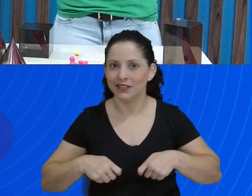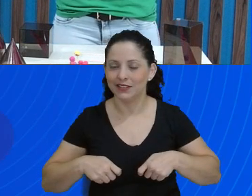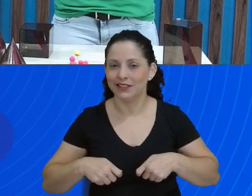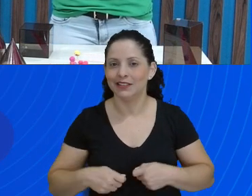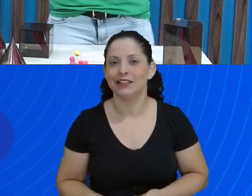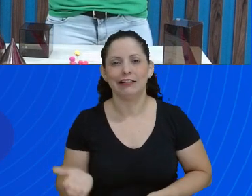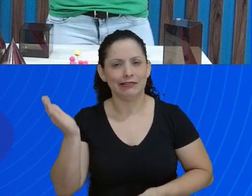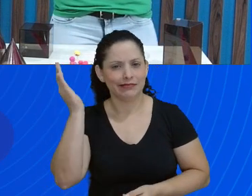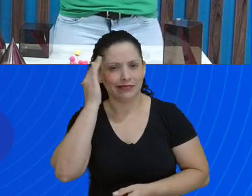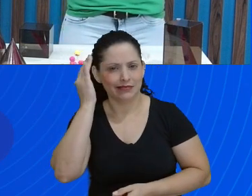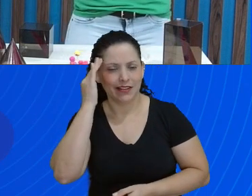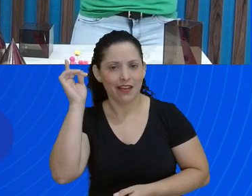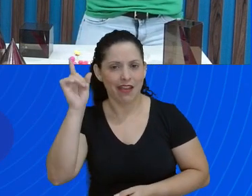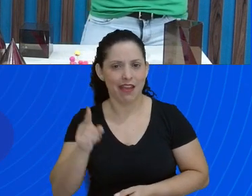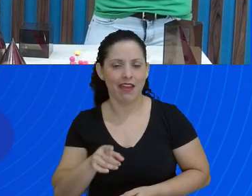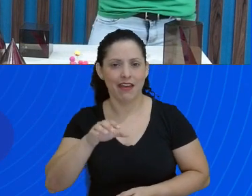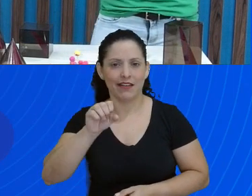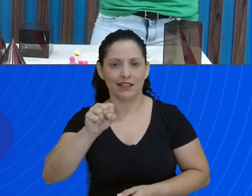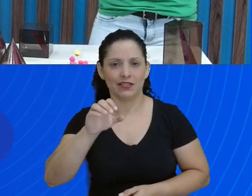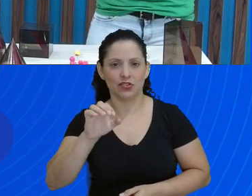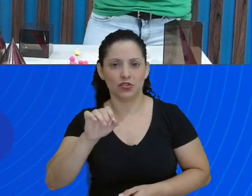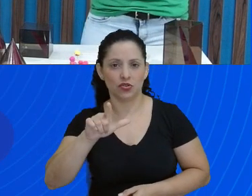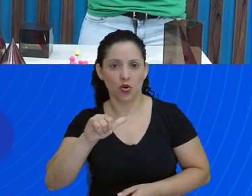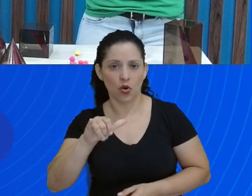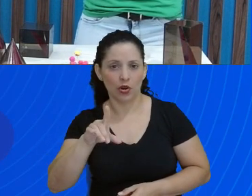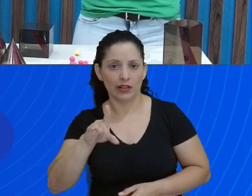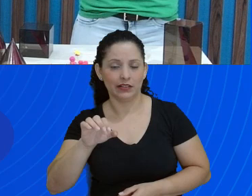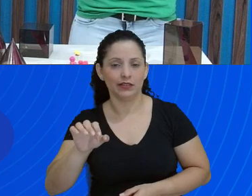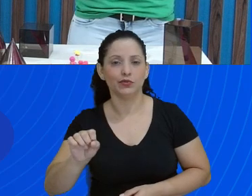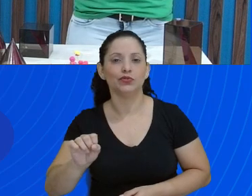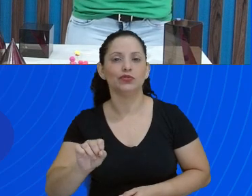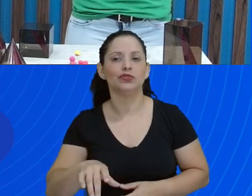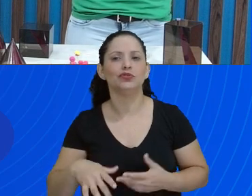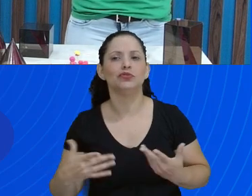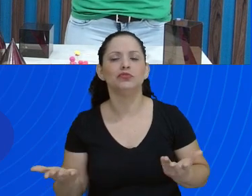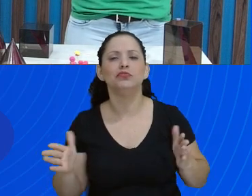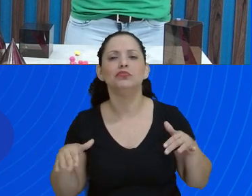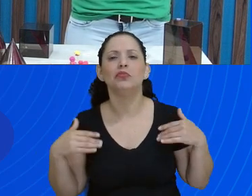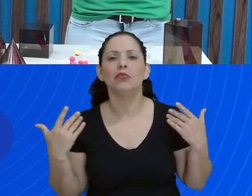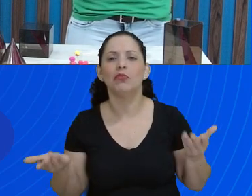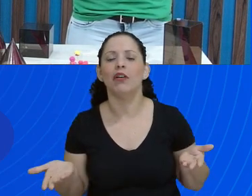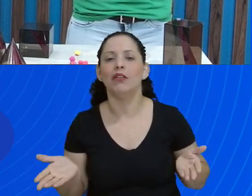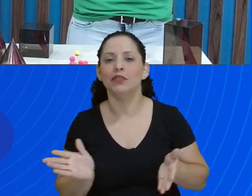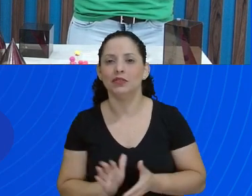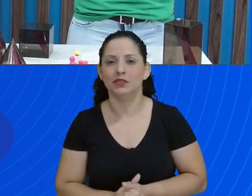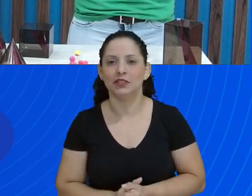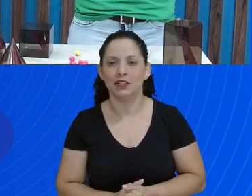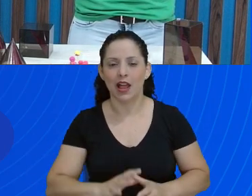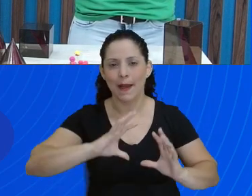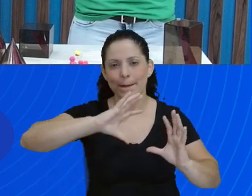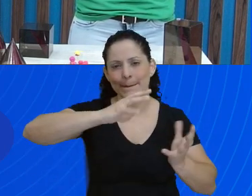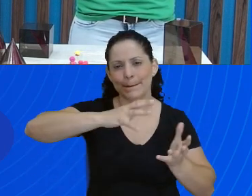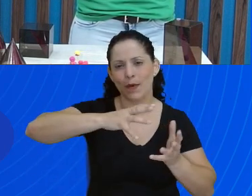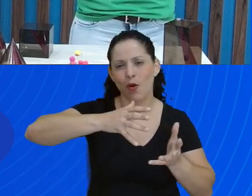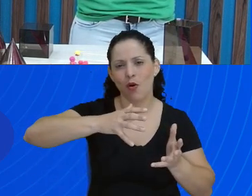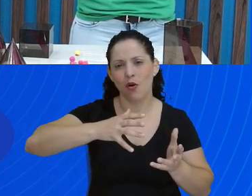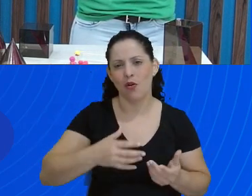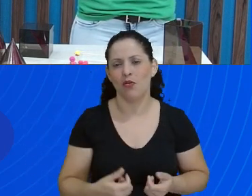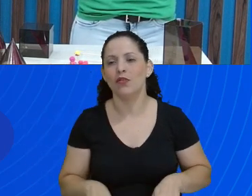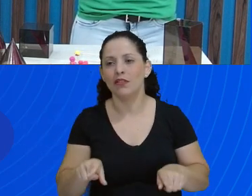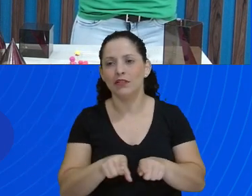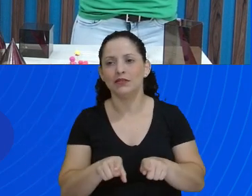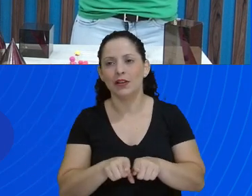sólidos geométricos? A bola, a cédula, o chapeuzinho de festa, o pote de vela,